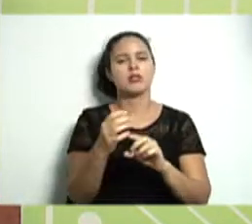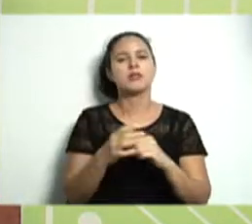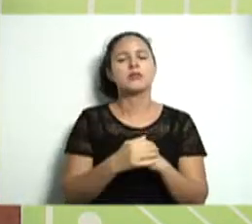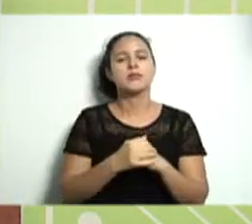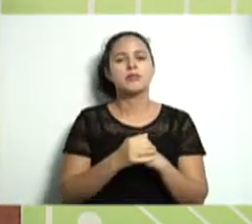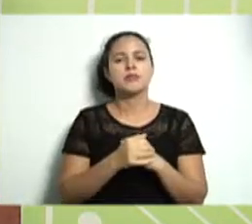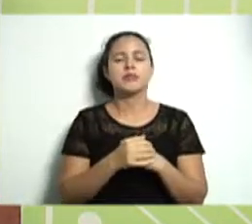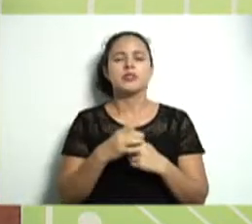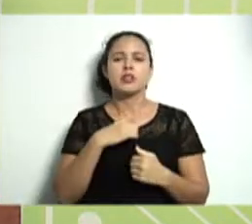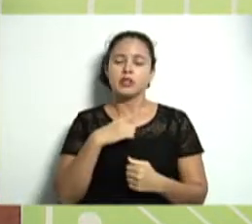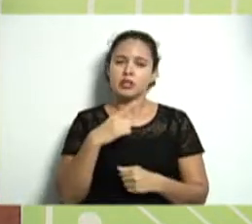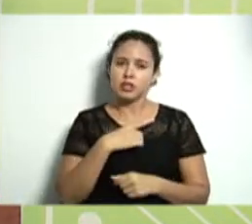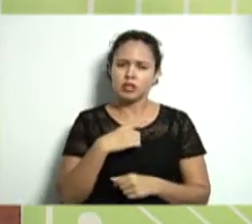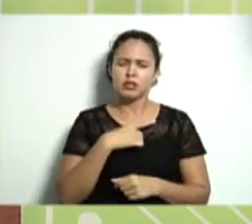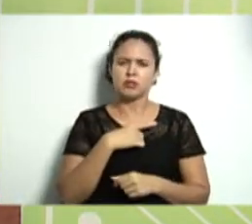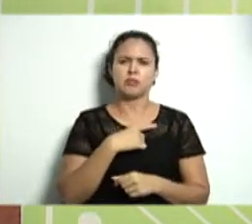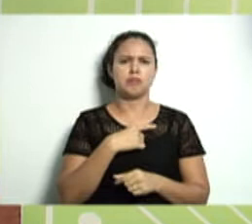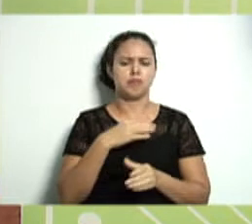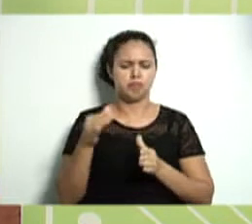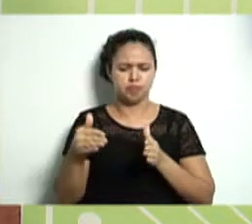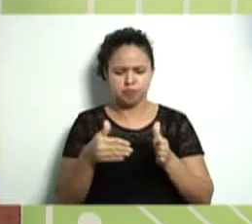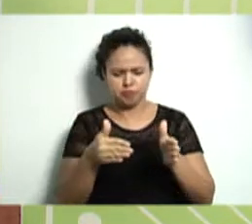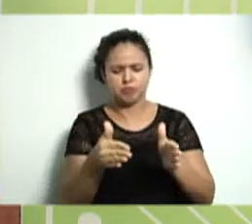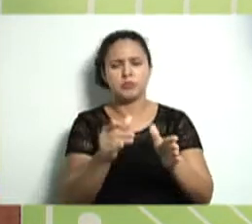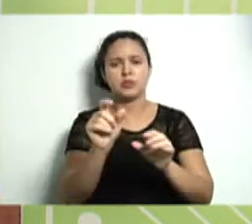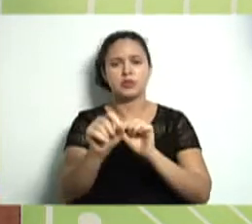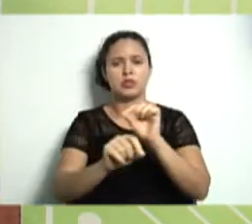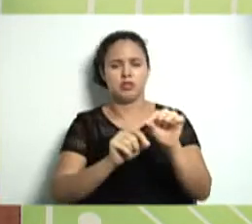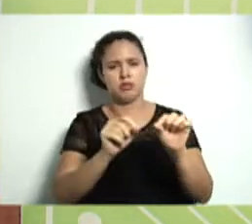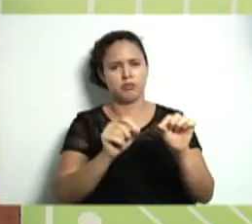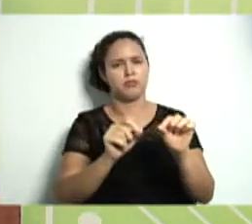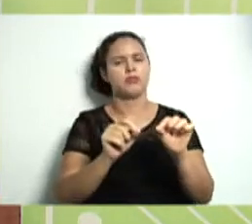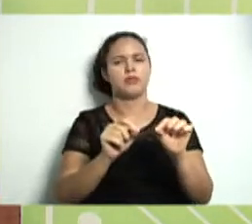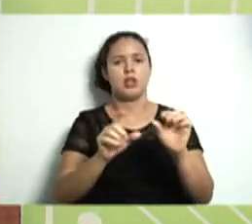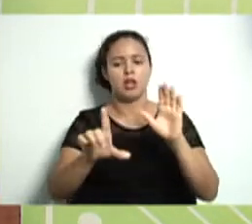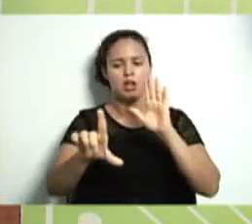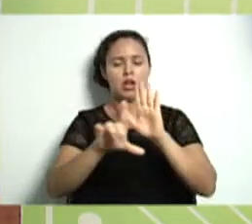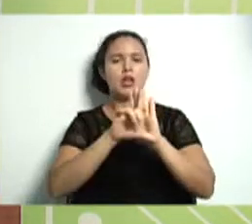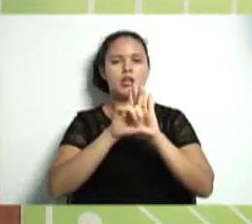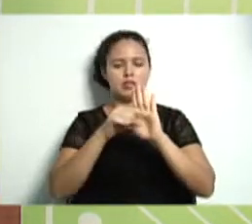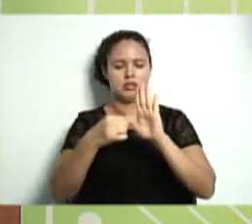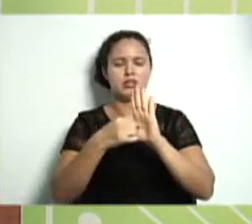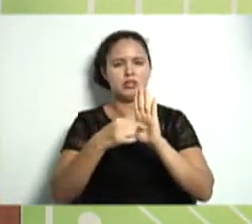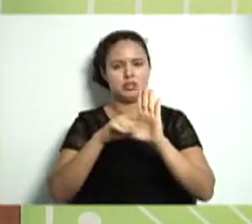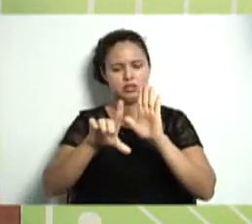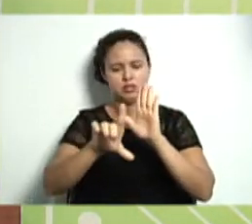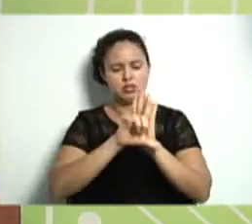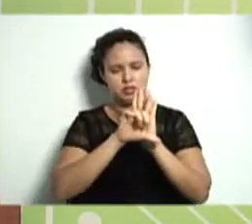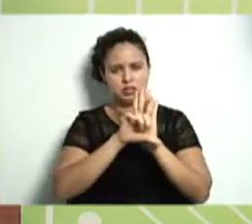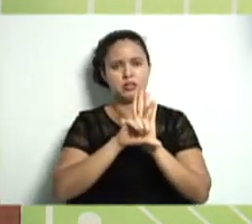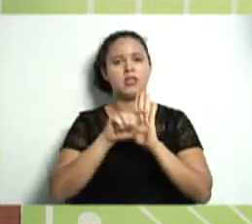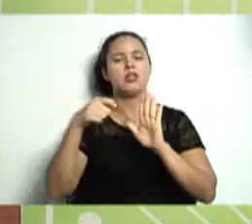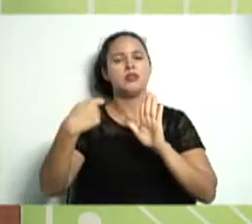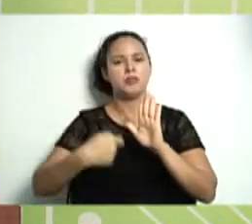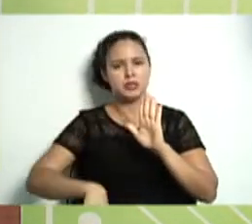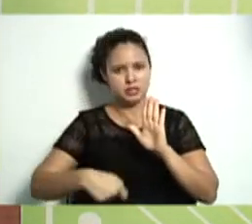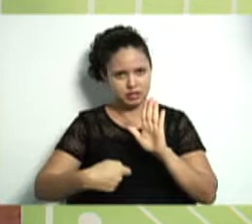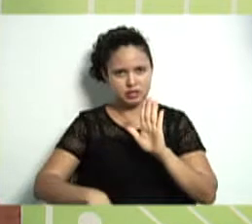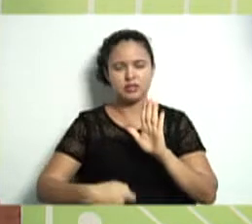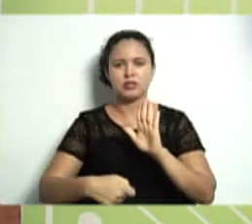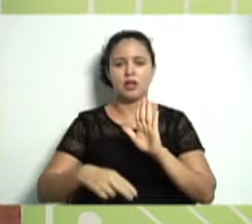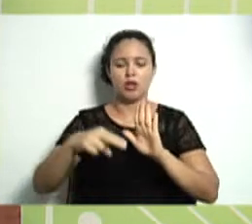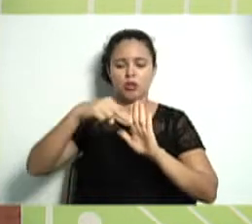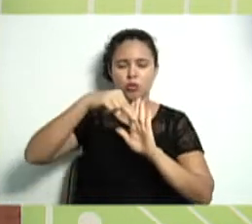que ela é uma lógica da legislação. Para as sociedades se organizarem, elas precisam de